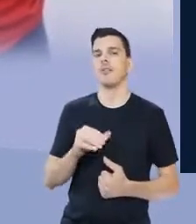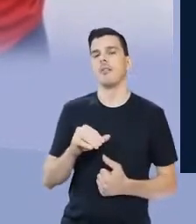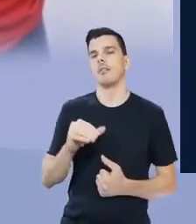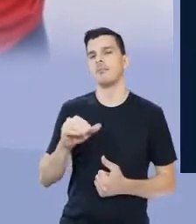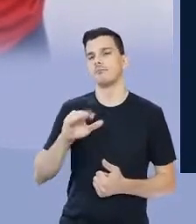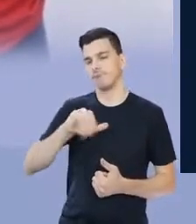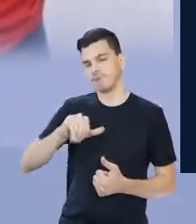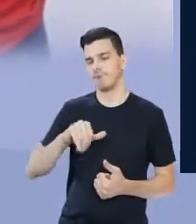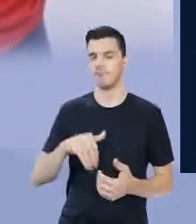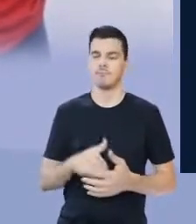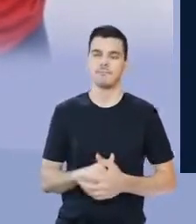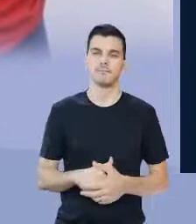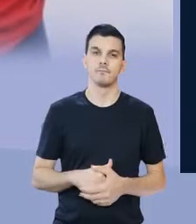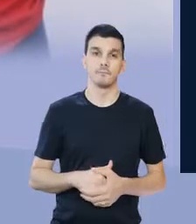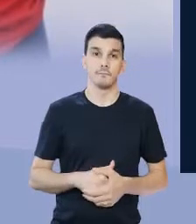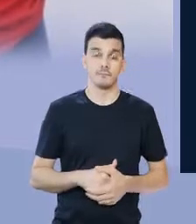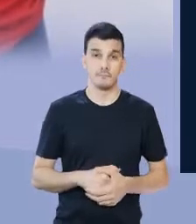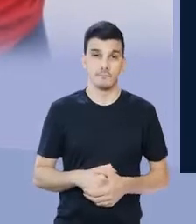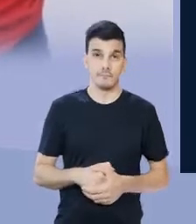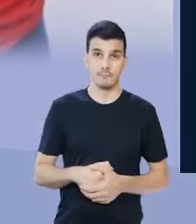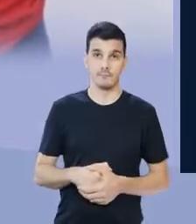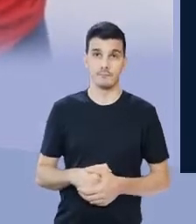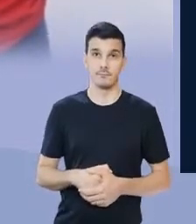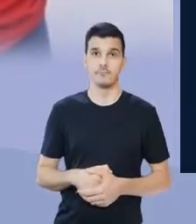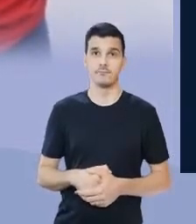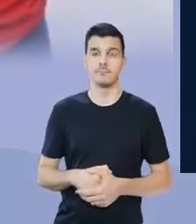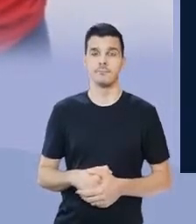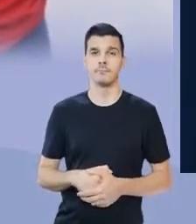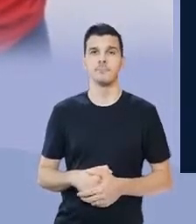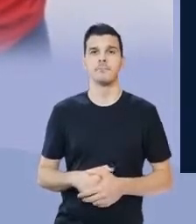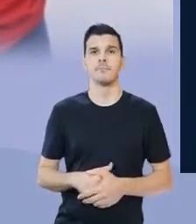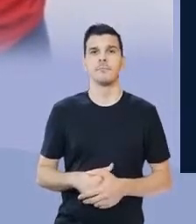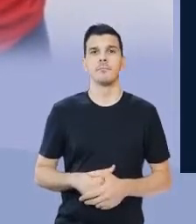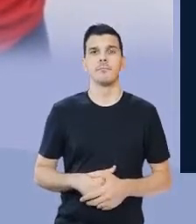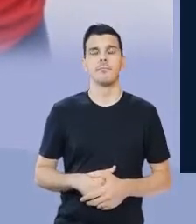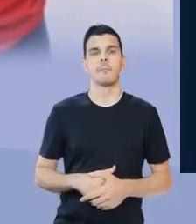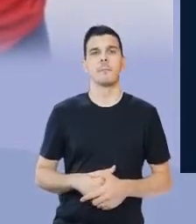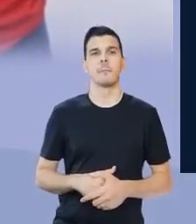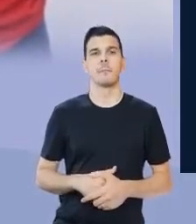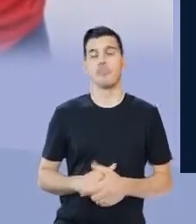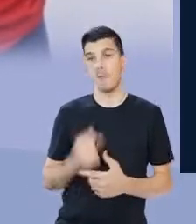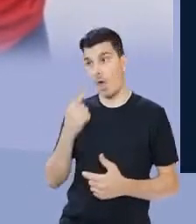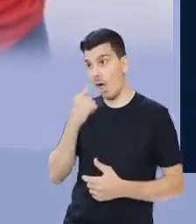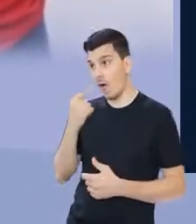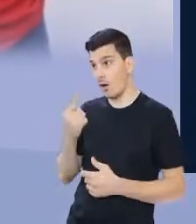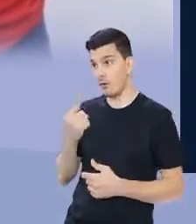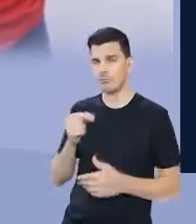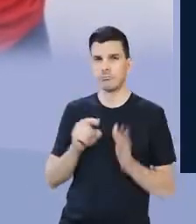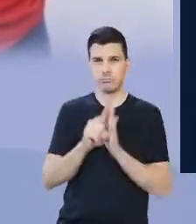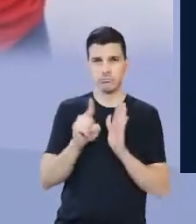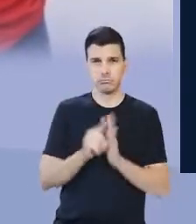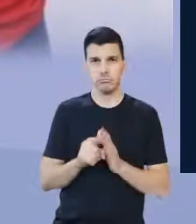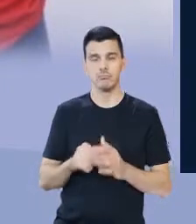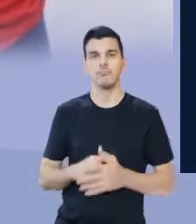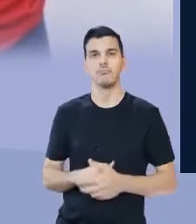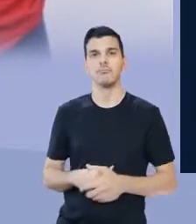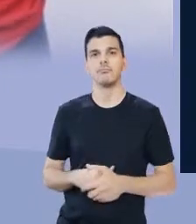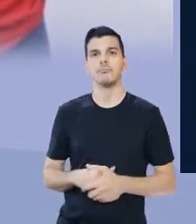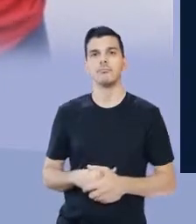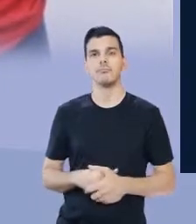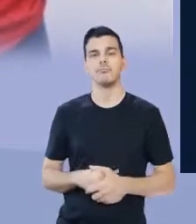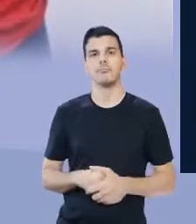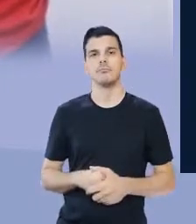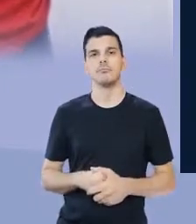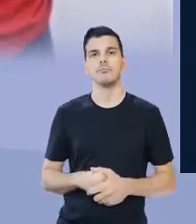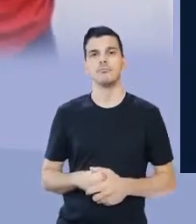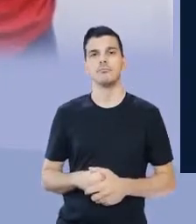passado. Então, did sendo no passado, didn't used to. Olha lá na forma interrogativa, did you used to? O que não